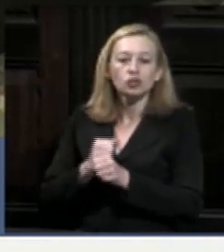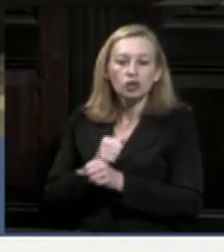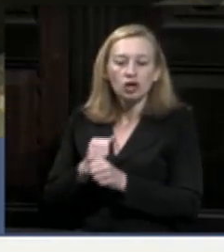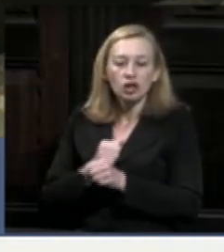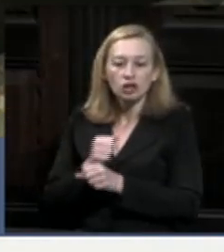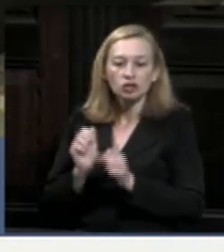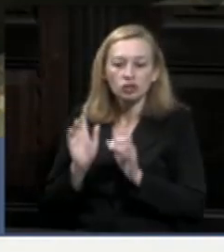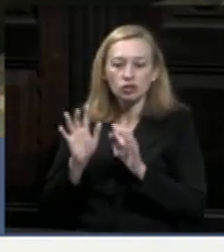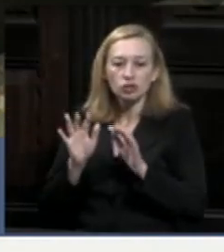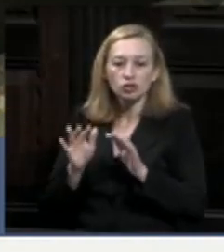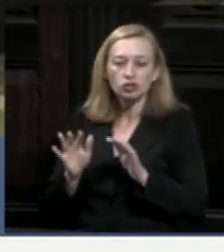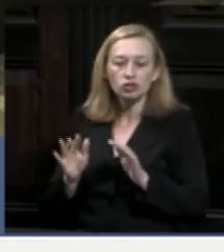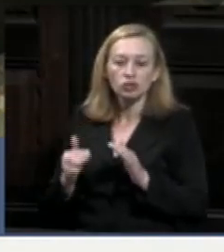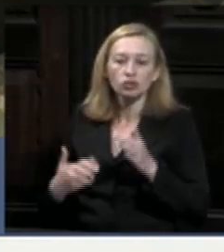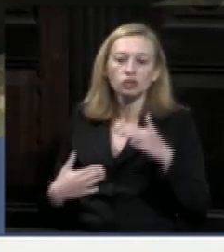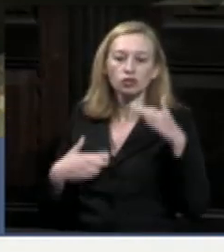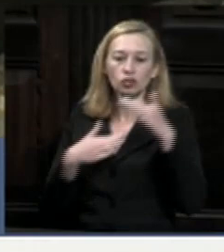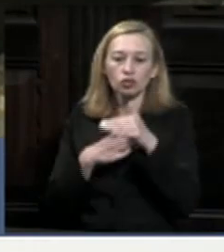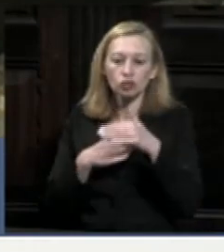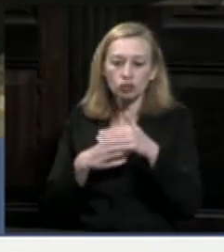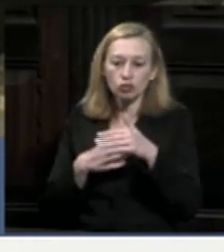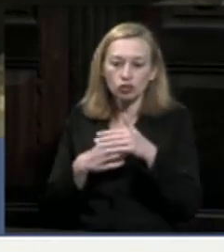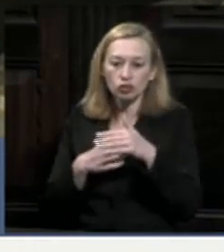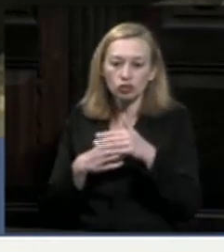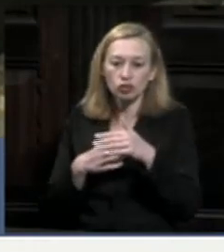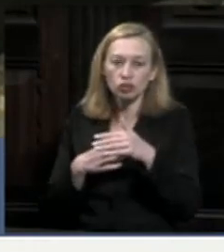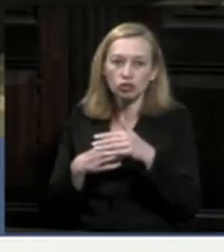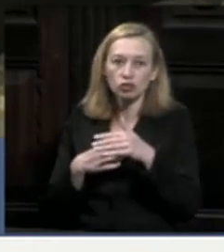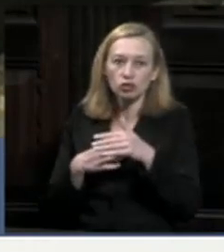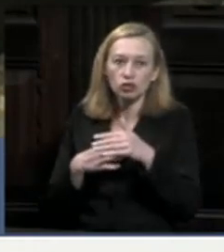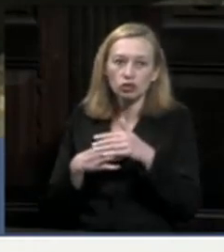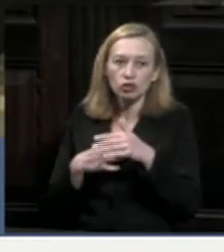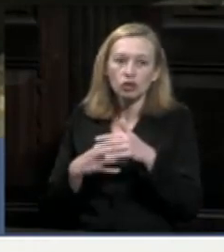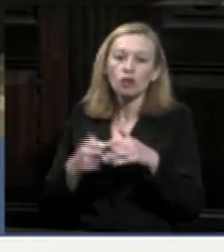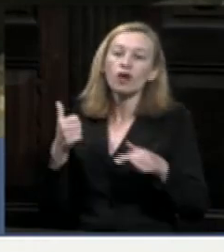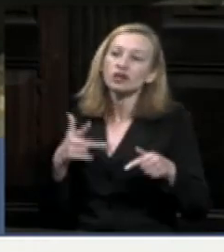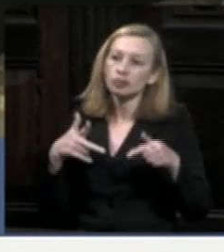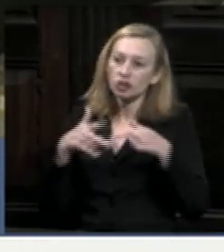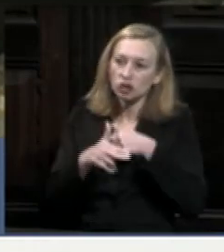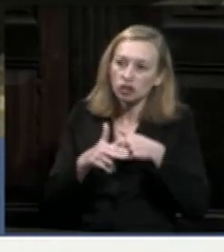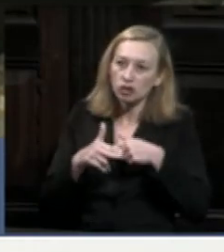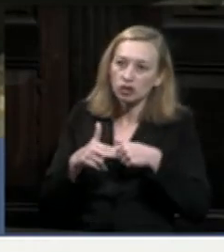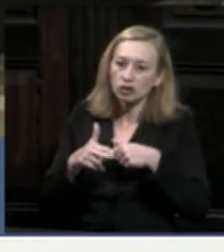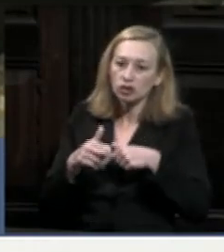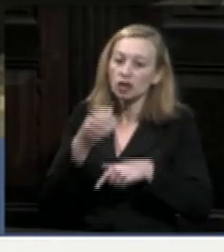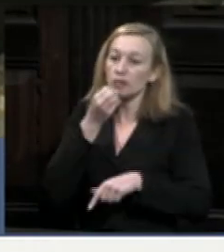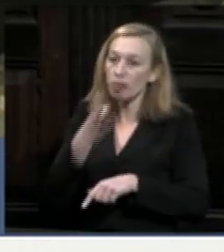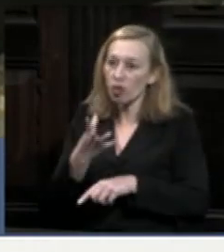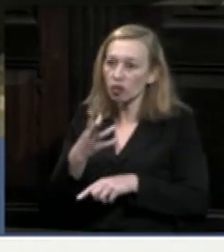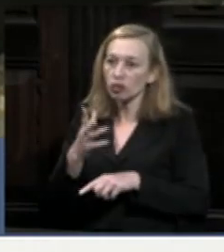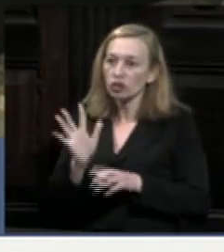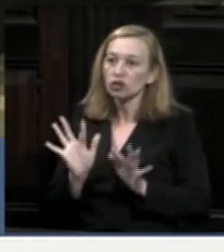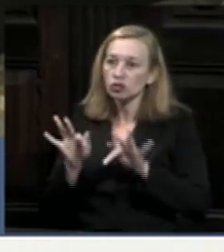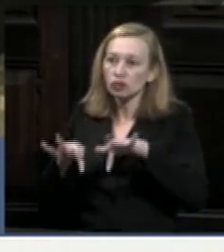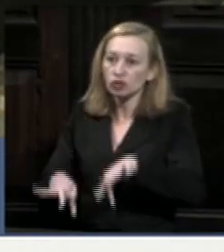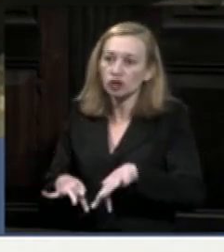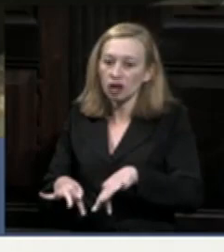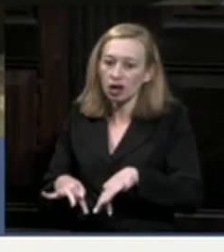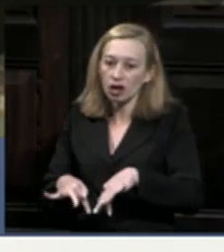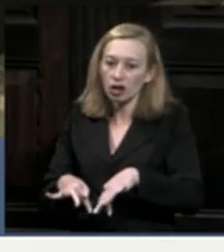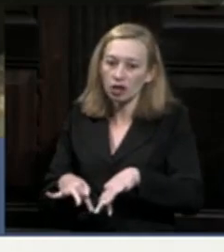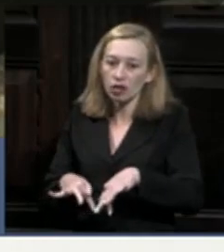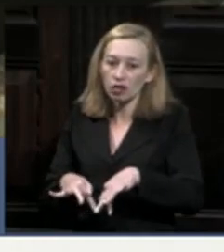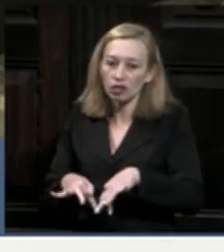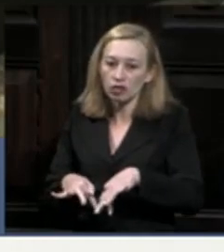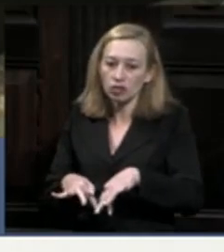massacrada alvo thomas agrada o emf tão massacrada que bom que no final desse governo onde o cabral está preso onde